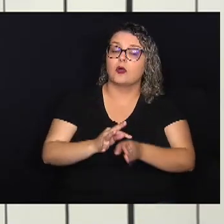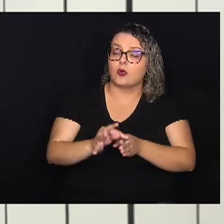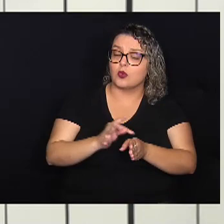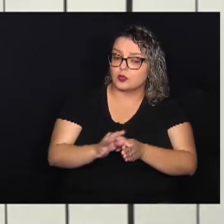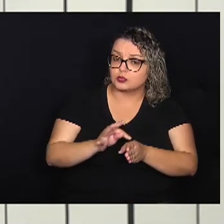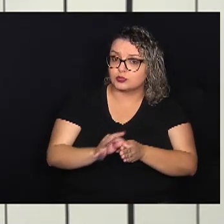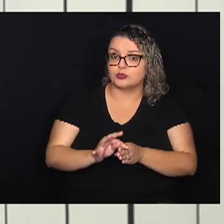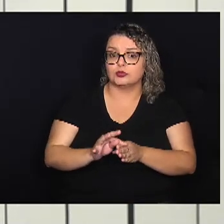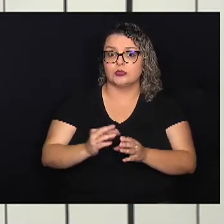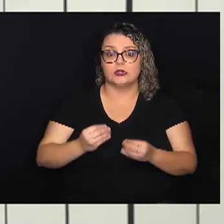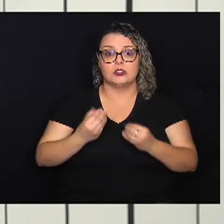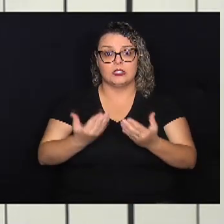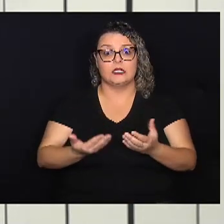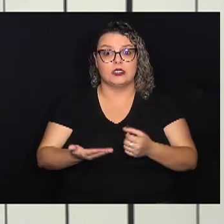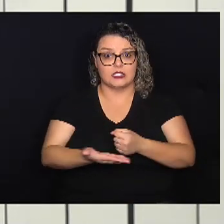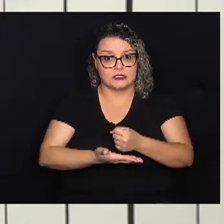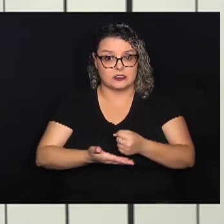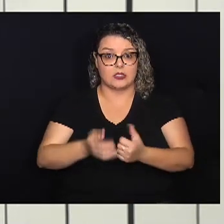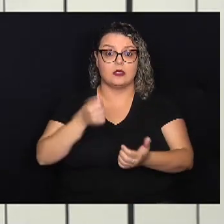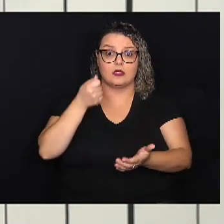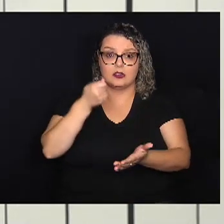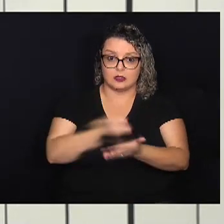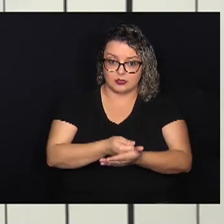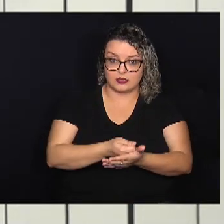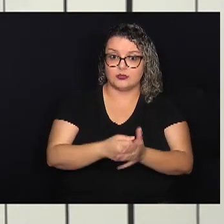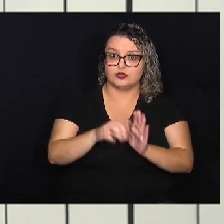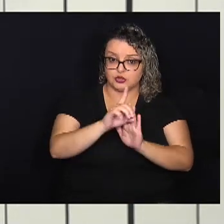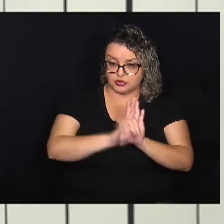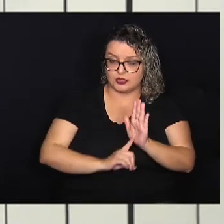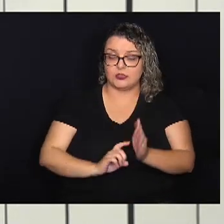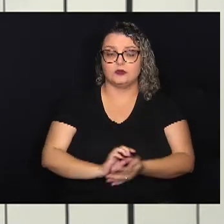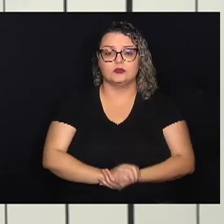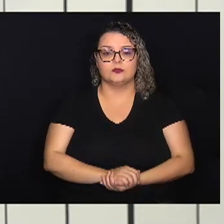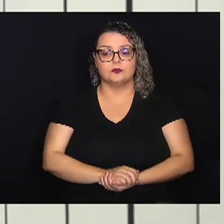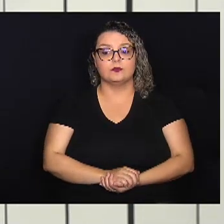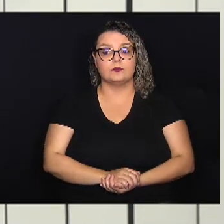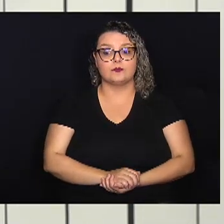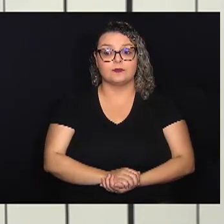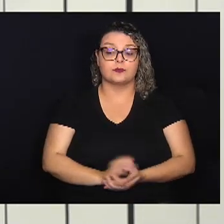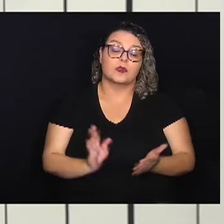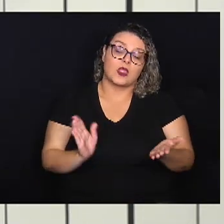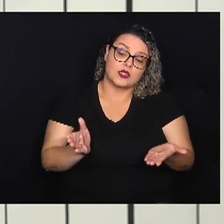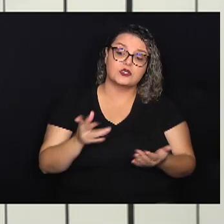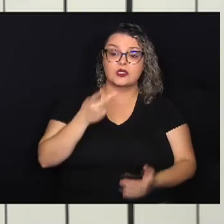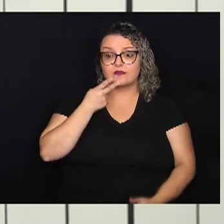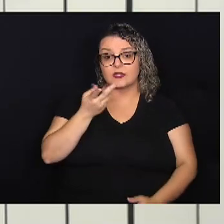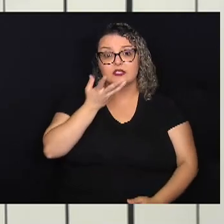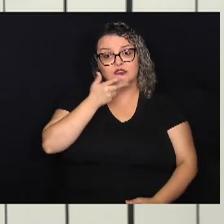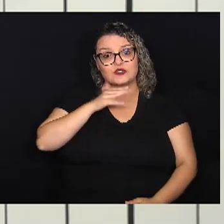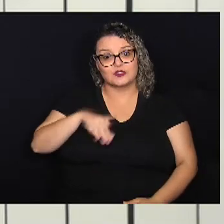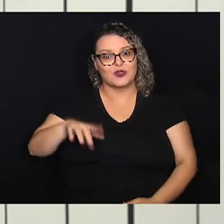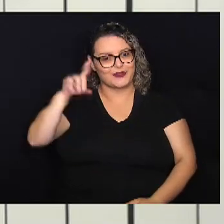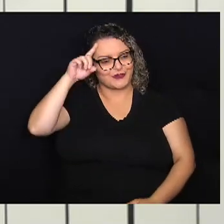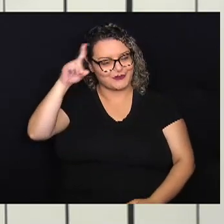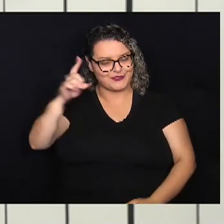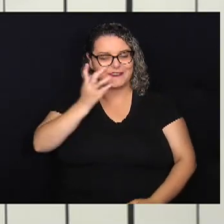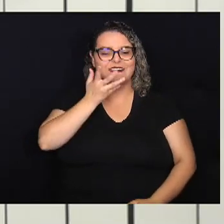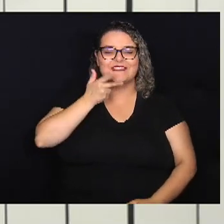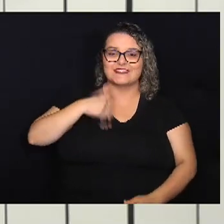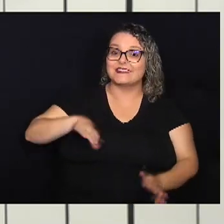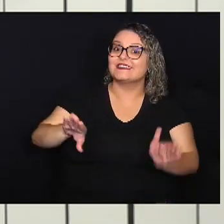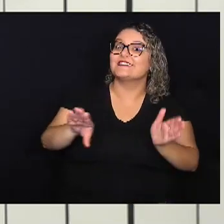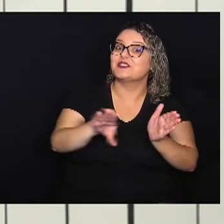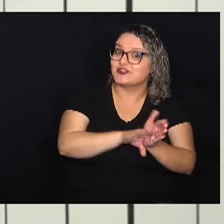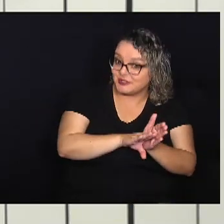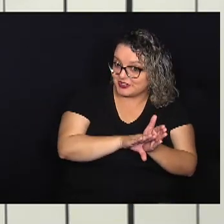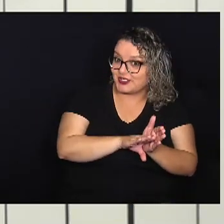dá esse respaldo para a garantia de direitos. E já que a gente está falando de criança, o Dia das Crianças está chegando